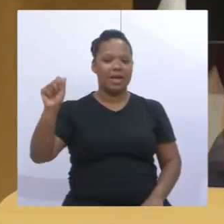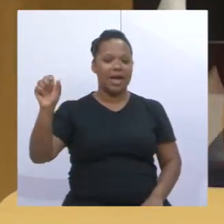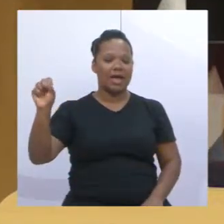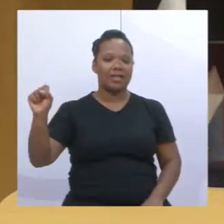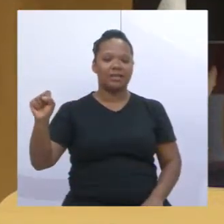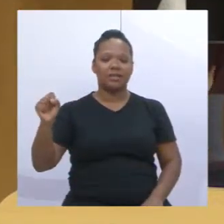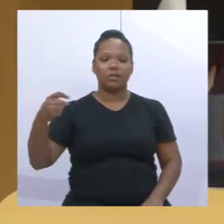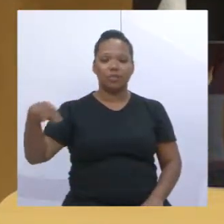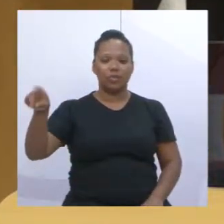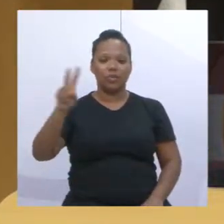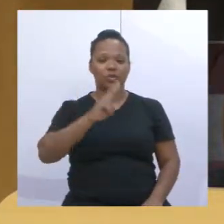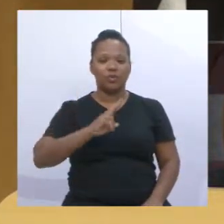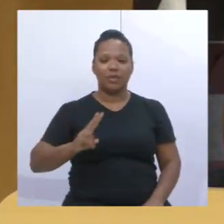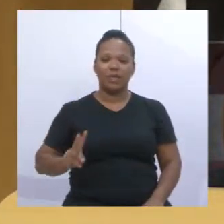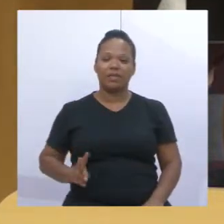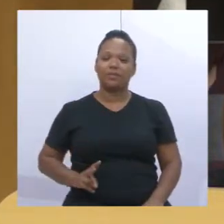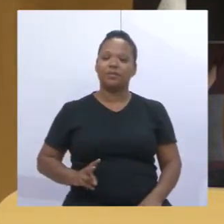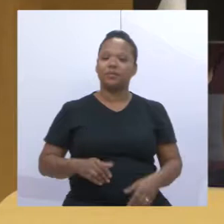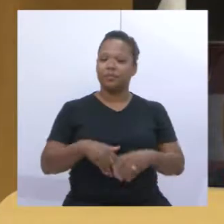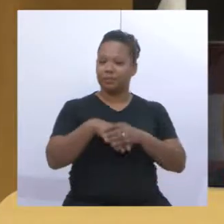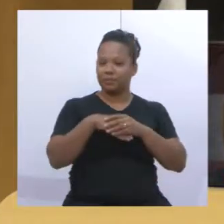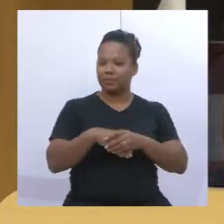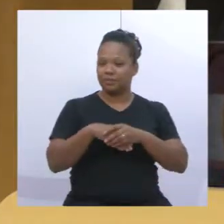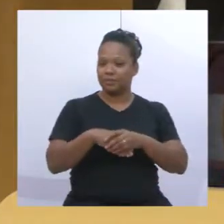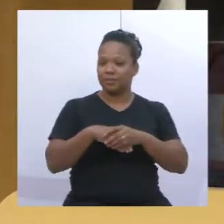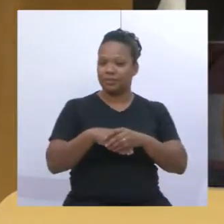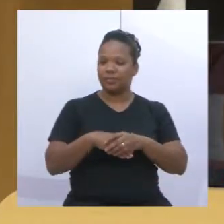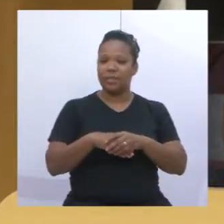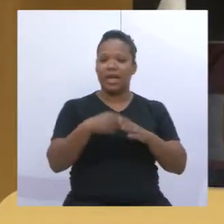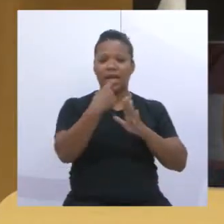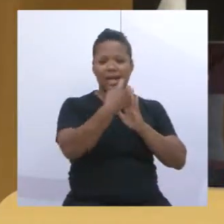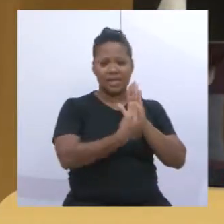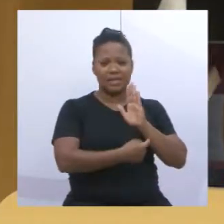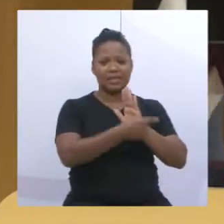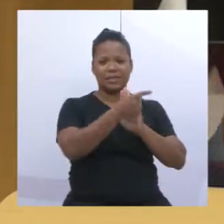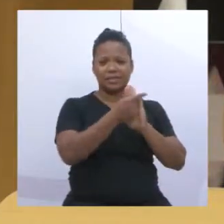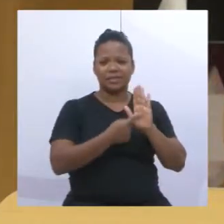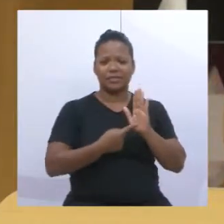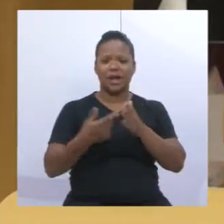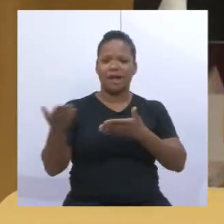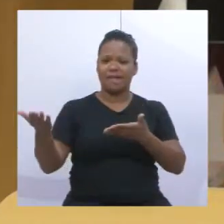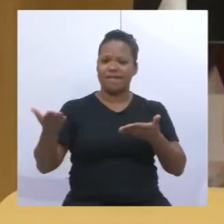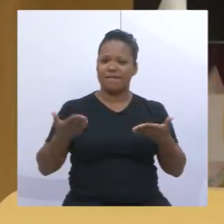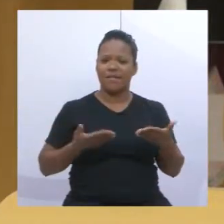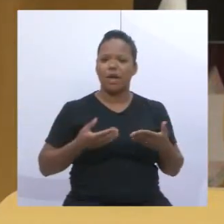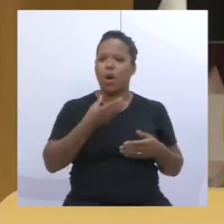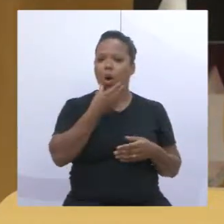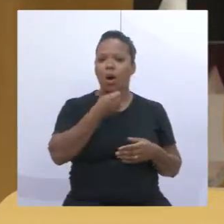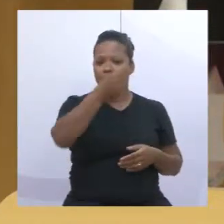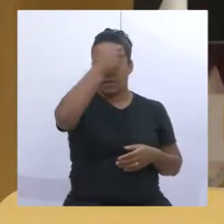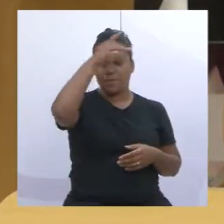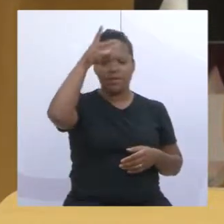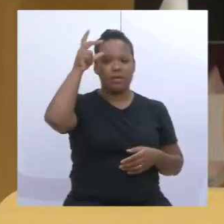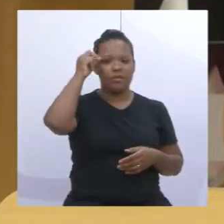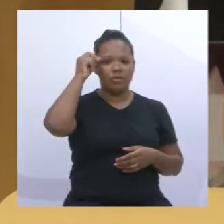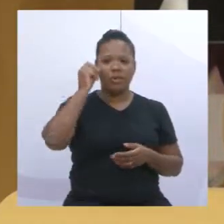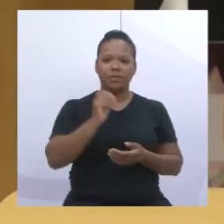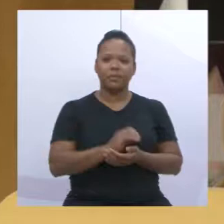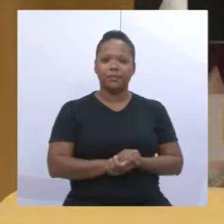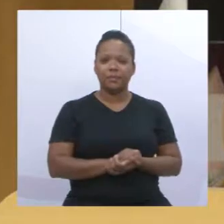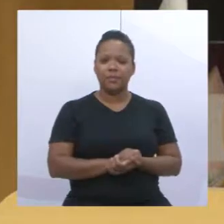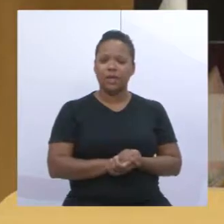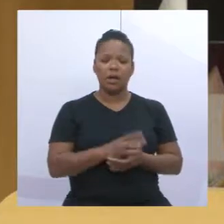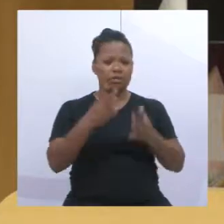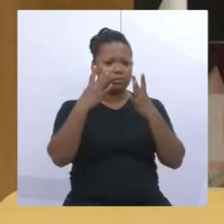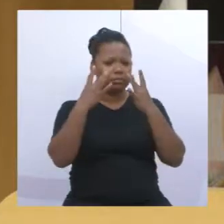demais vereadores, e dizer que esse veto aqui que foi encaminhado pelo senhor prefeito, muito me